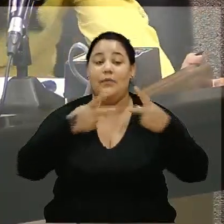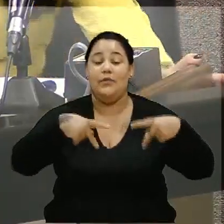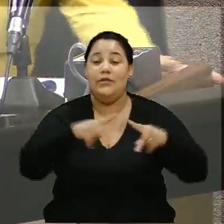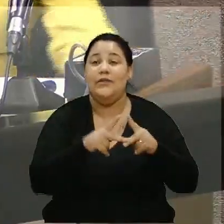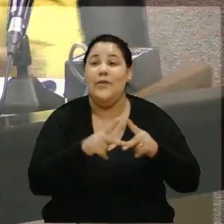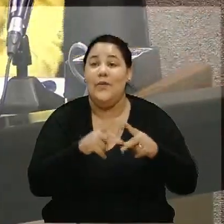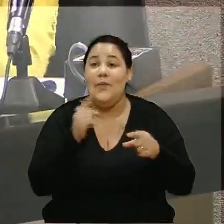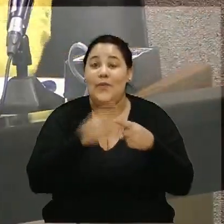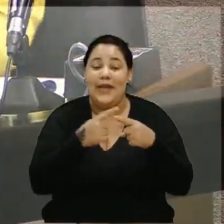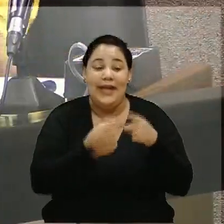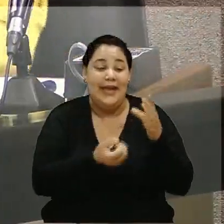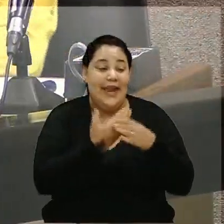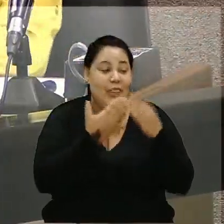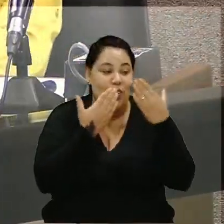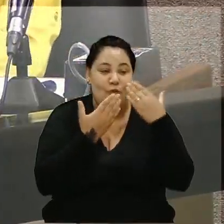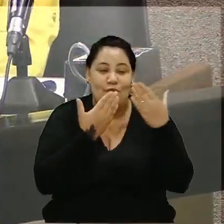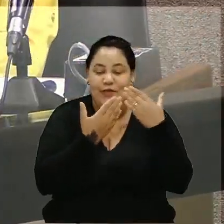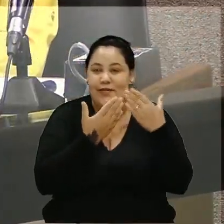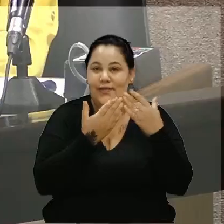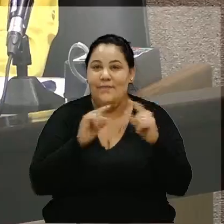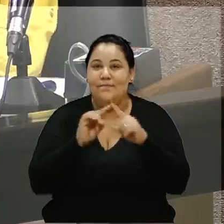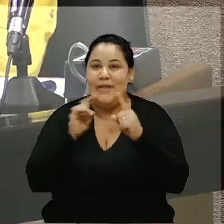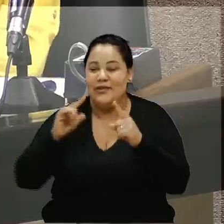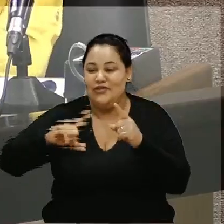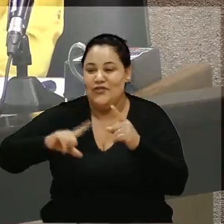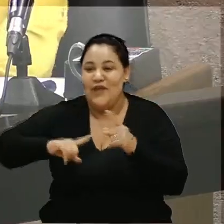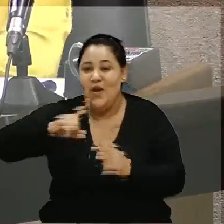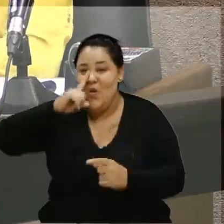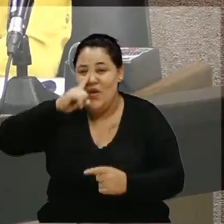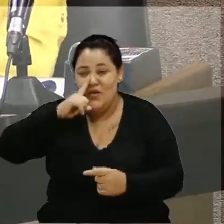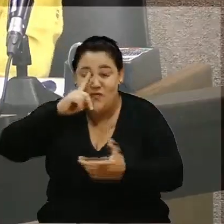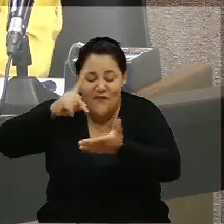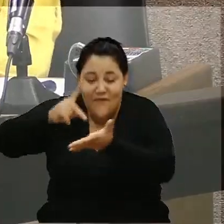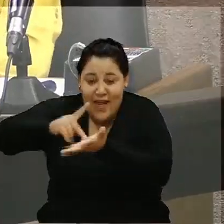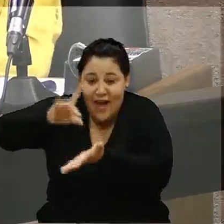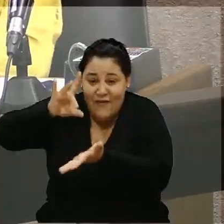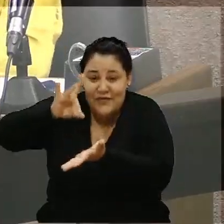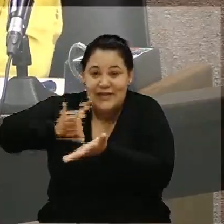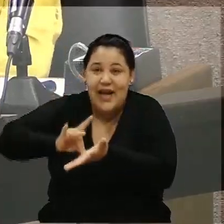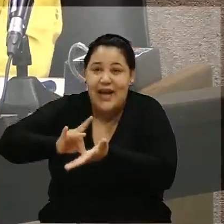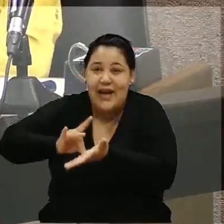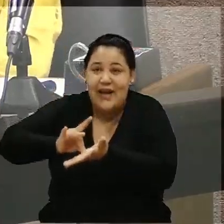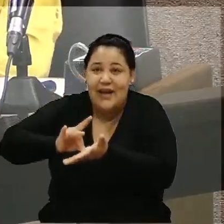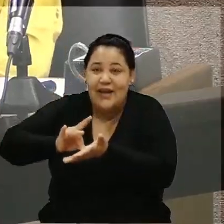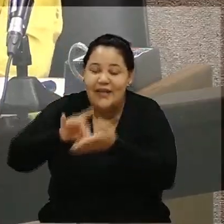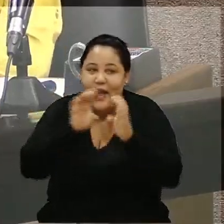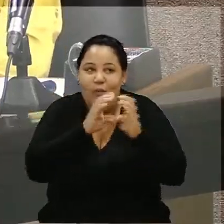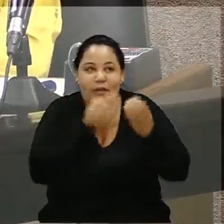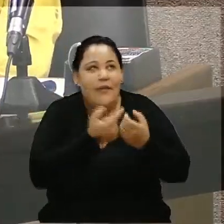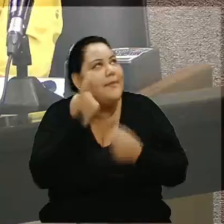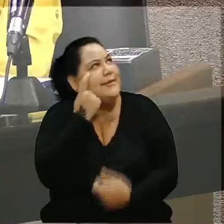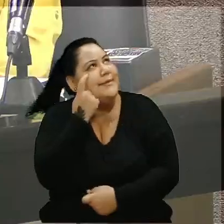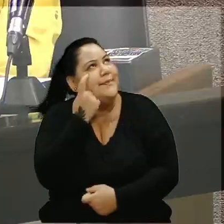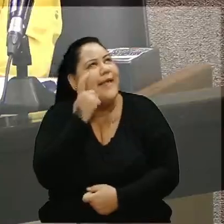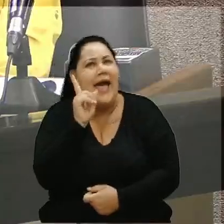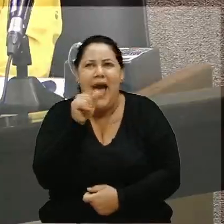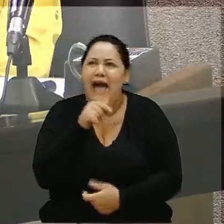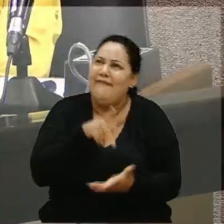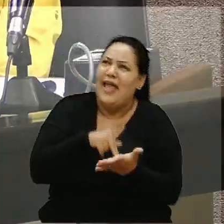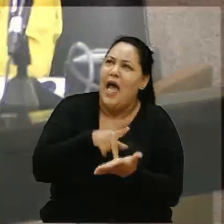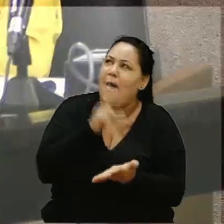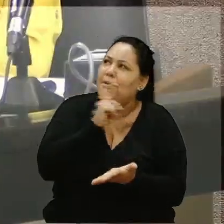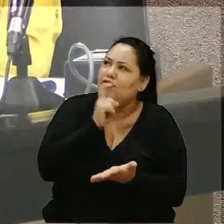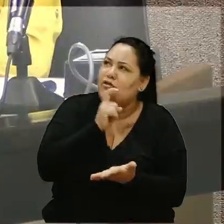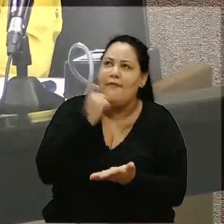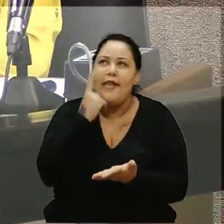dúvida ainda. Agora, quando houver um risco de qualquer situação, eles vão dizer, será que é terrorismo, será que não é? E eu acho preocupante